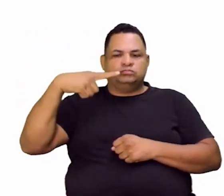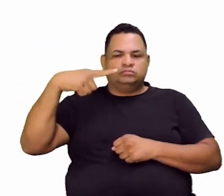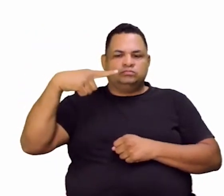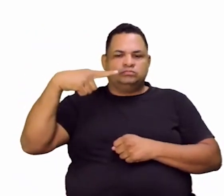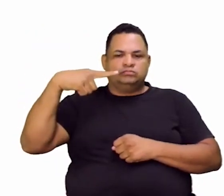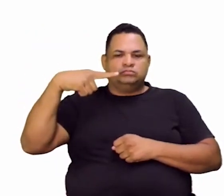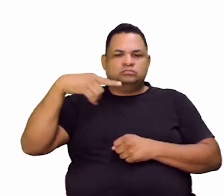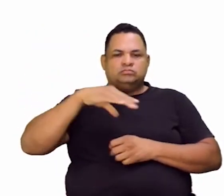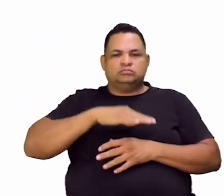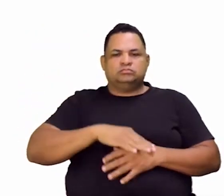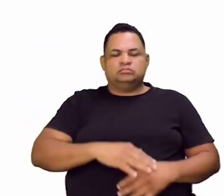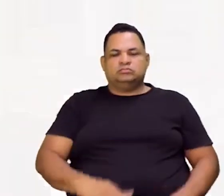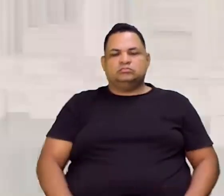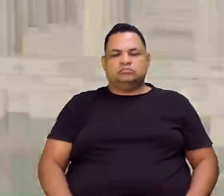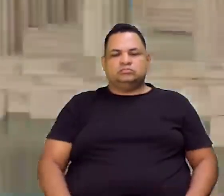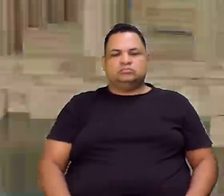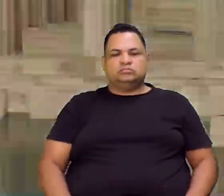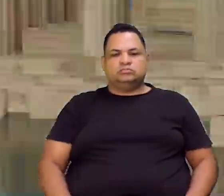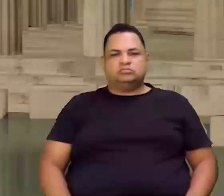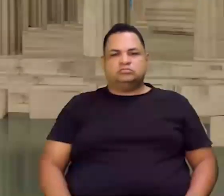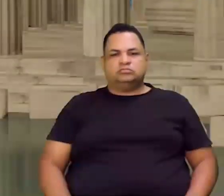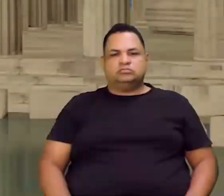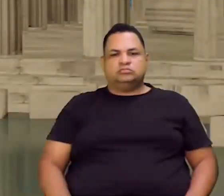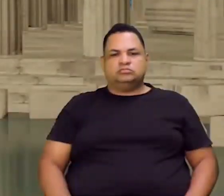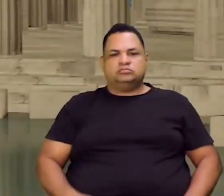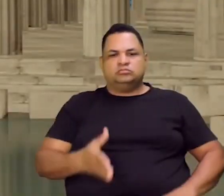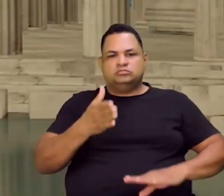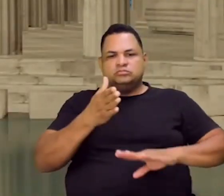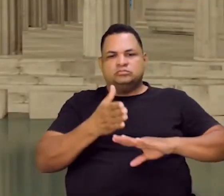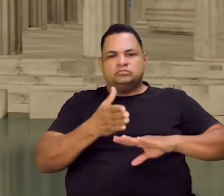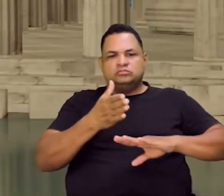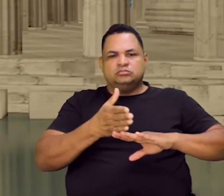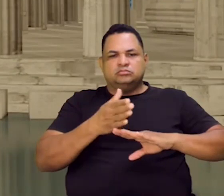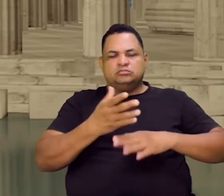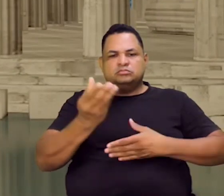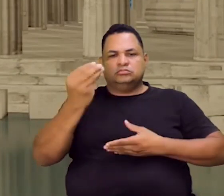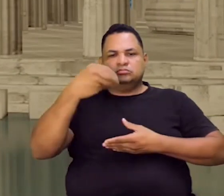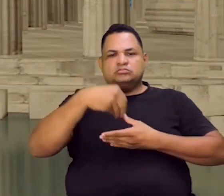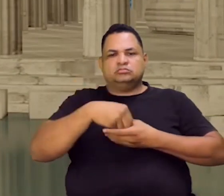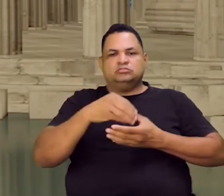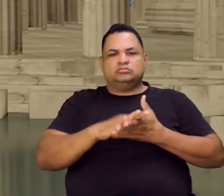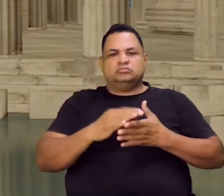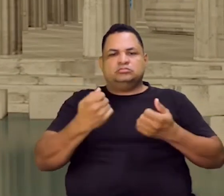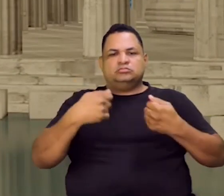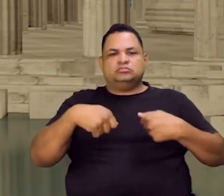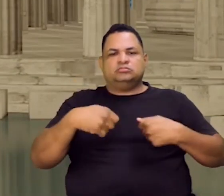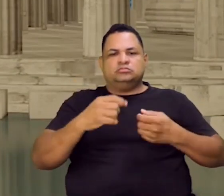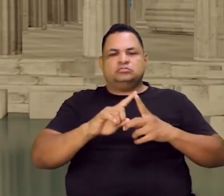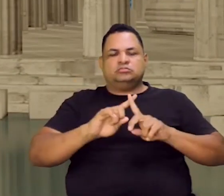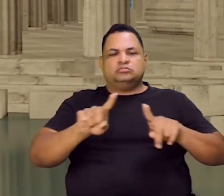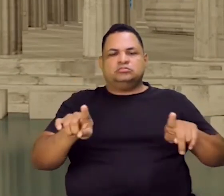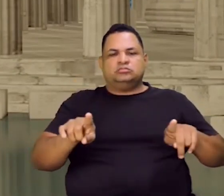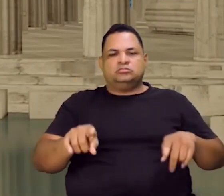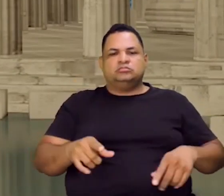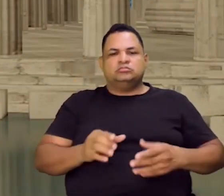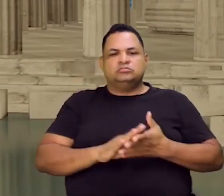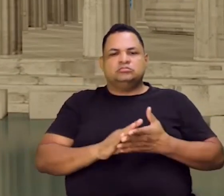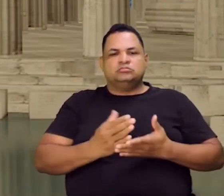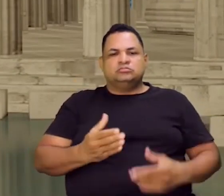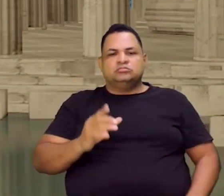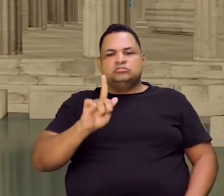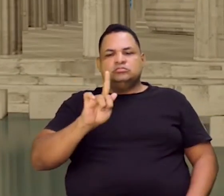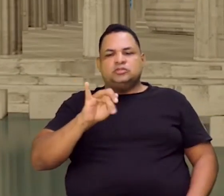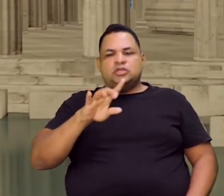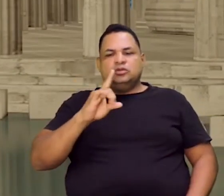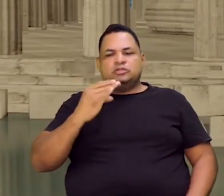só. Então, na Idade Moderna, você não vê essa perspectiva, vamos adentrar um pouco depois, mas que o